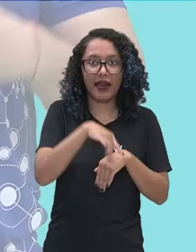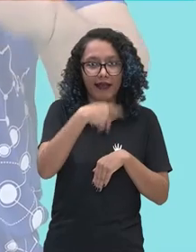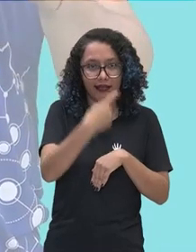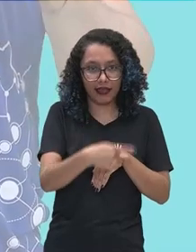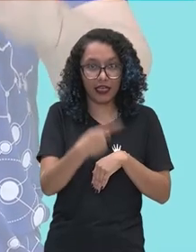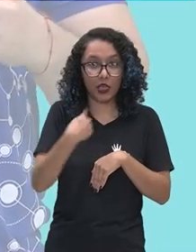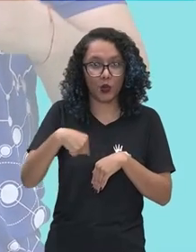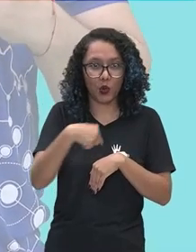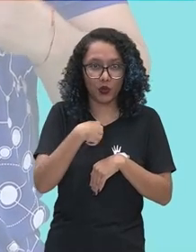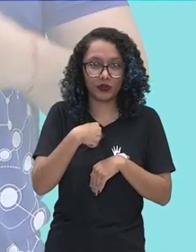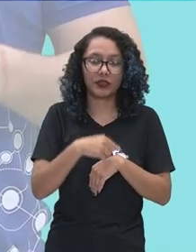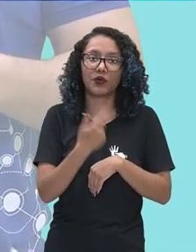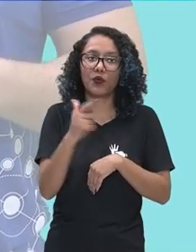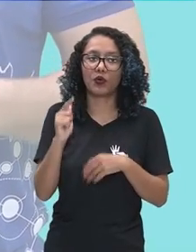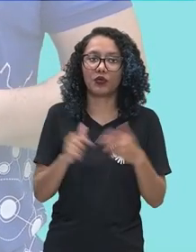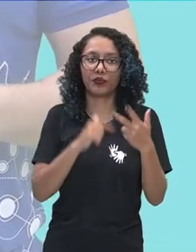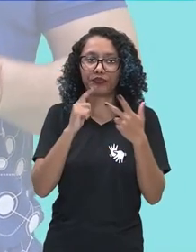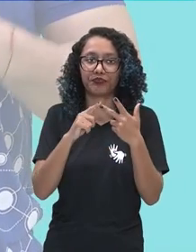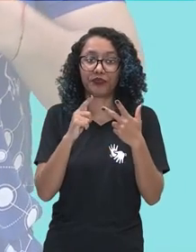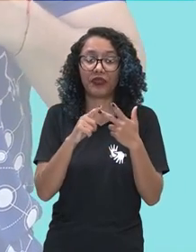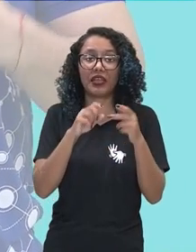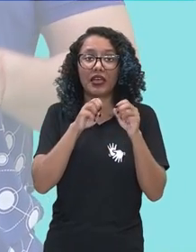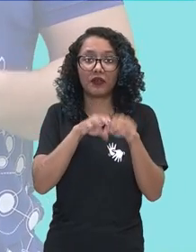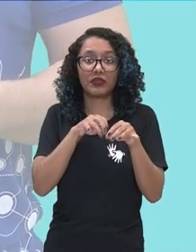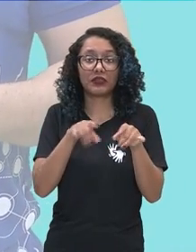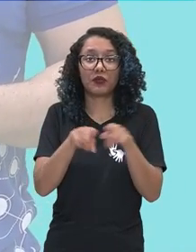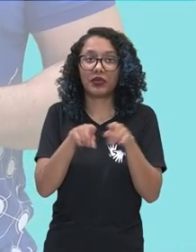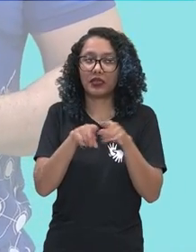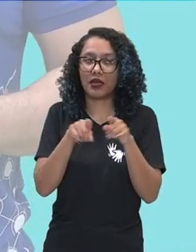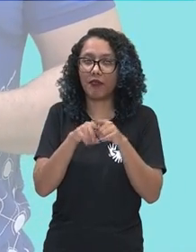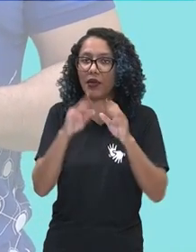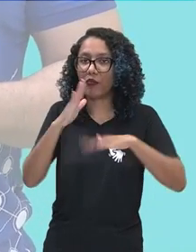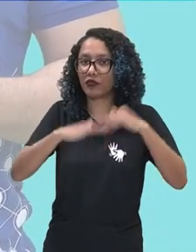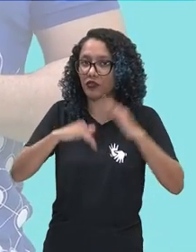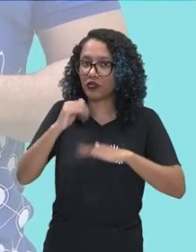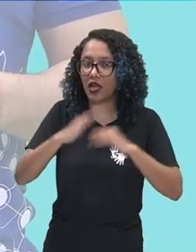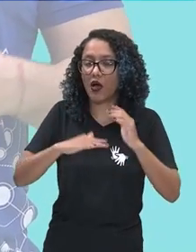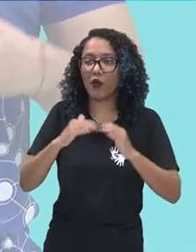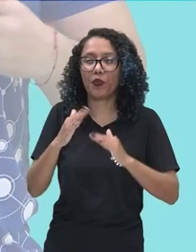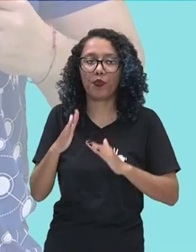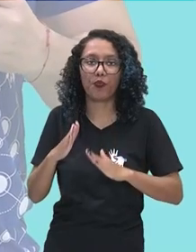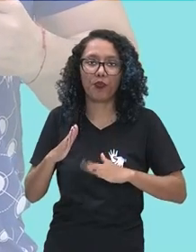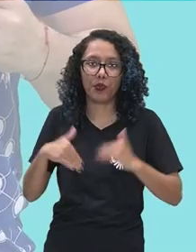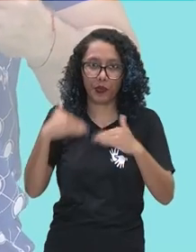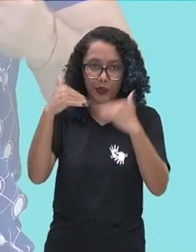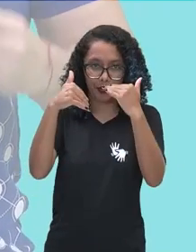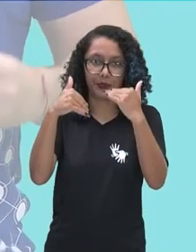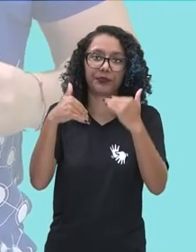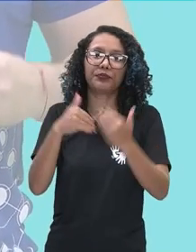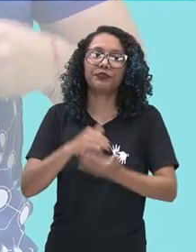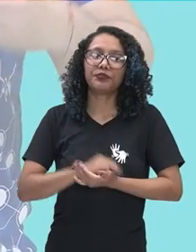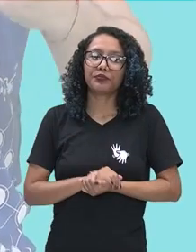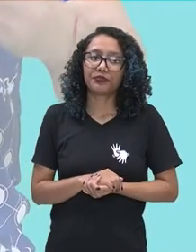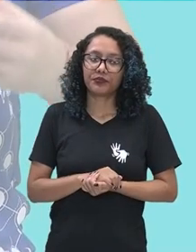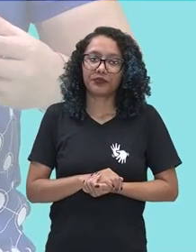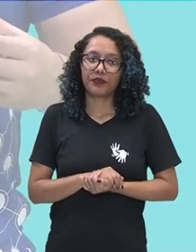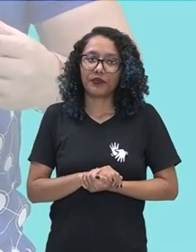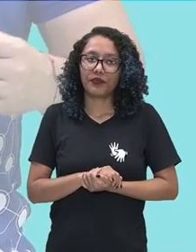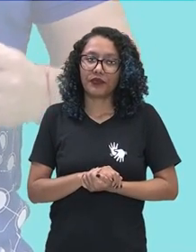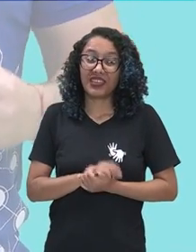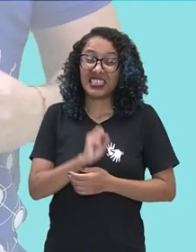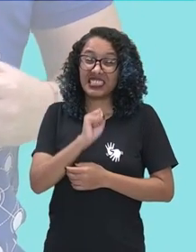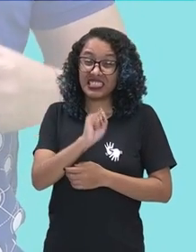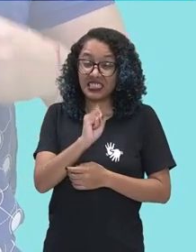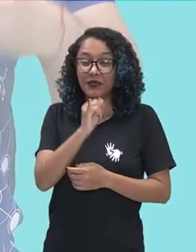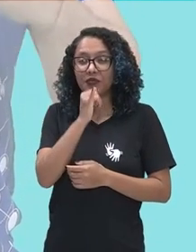inglesa é a educação e desenvolvimento profissional, ok? Quando você estuda a língua